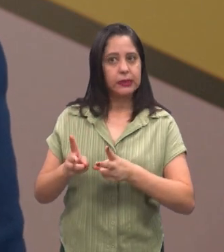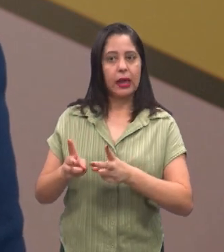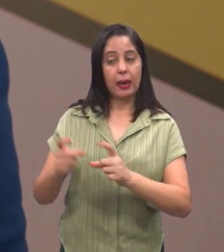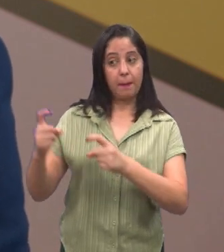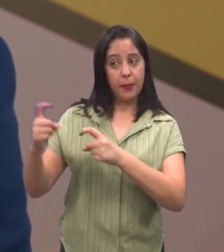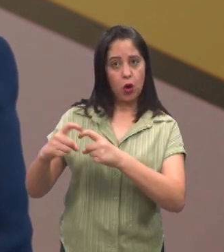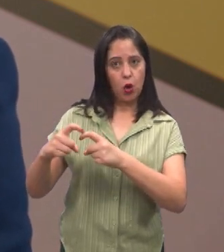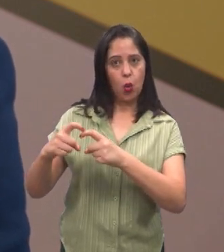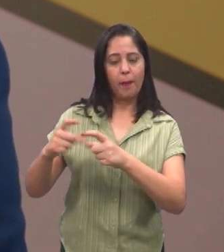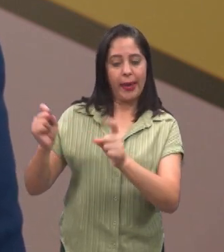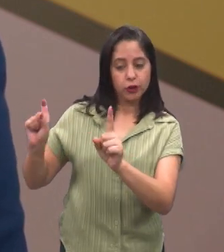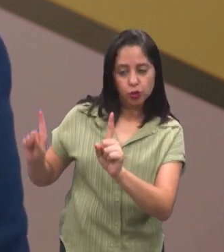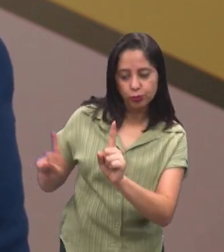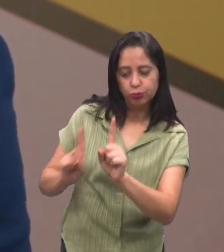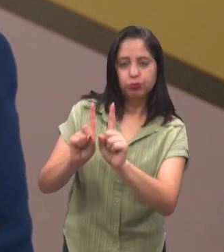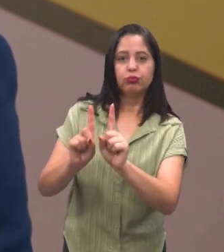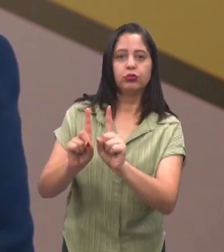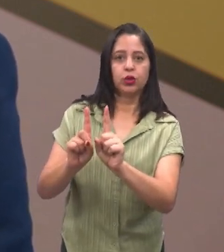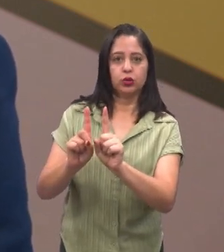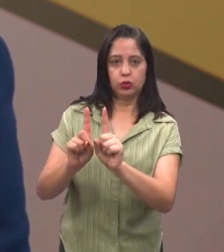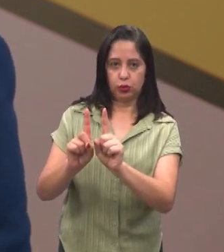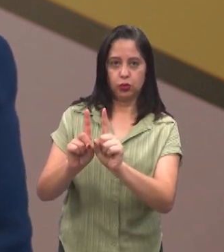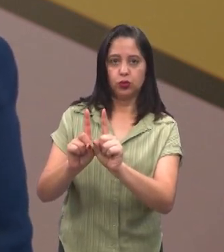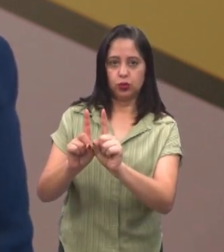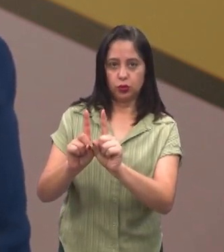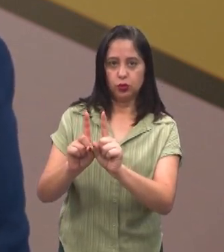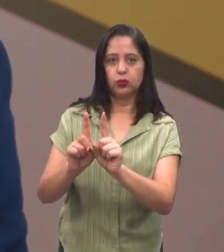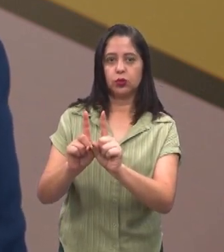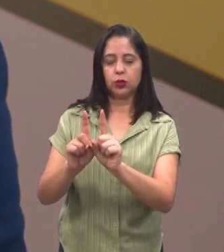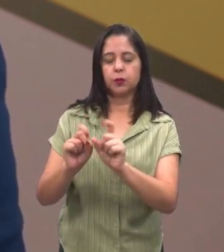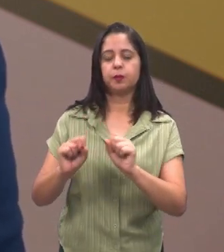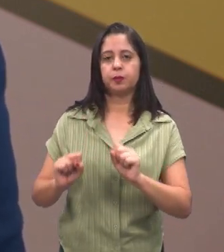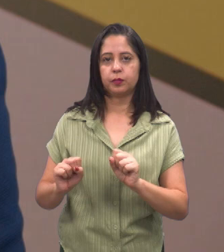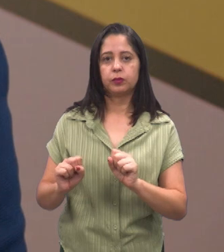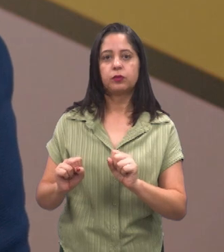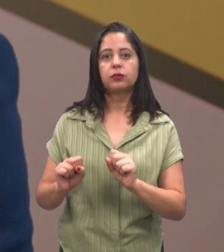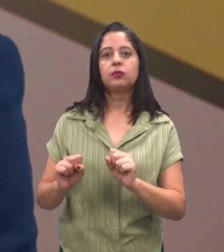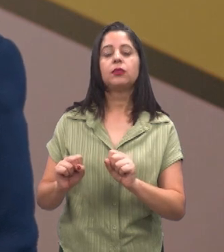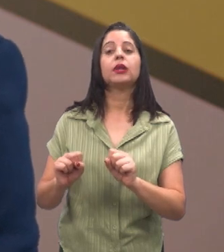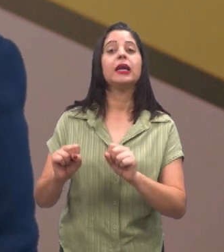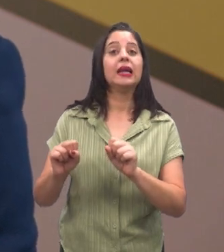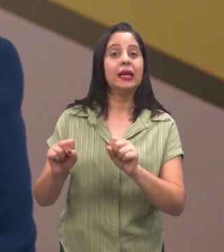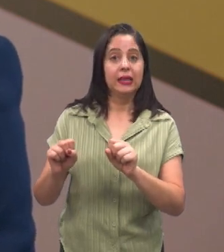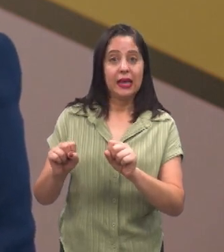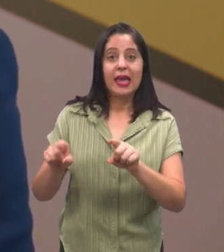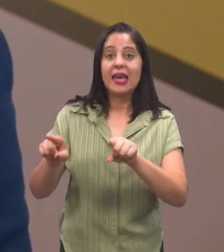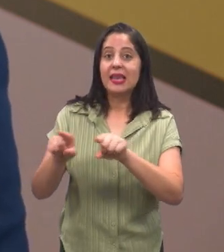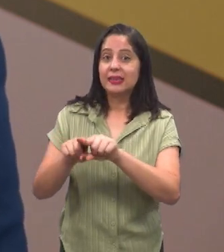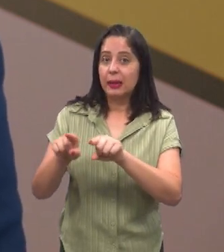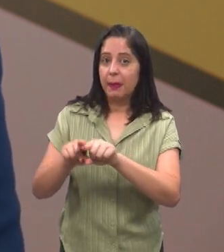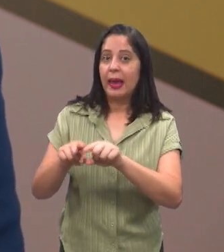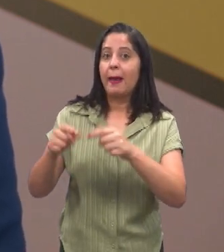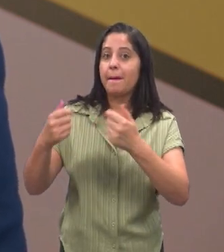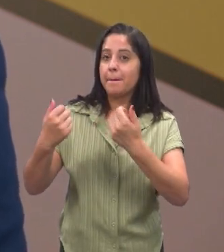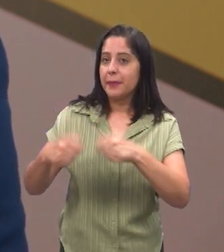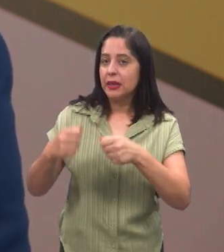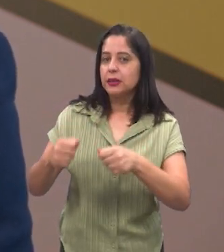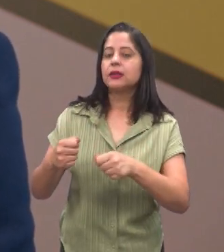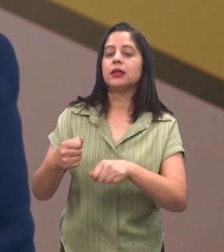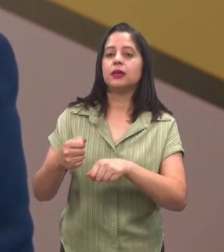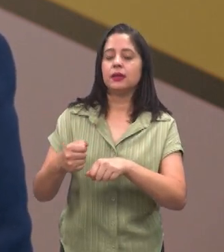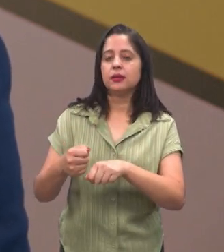o operou e com a equipe dos médicos clínicos que estão acompanhando, os cardiologistas clínicos. Junto a isso, fazer uma